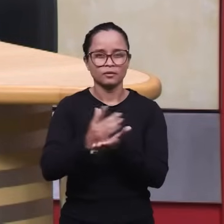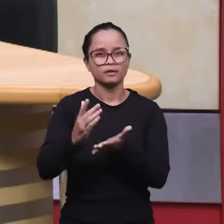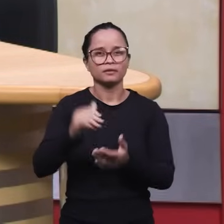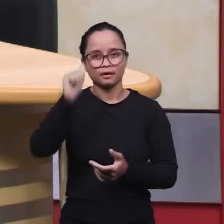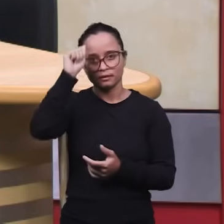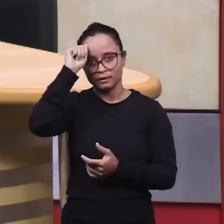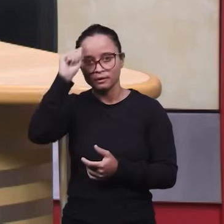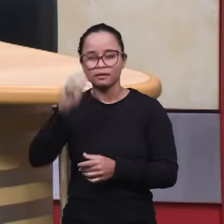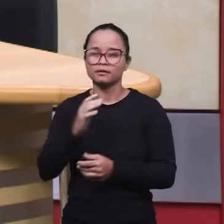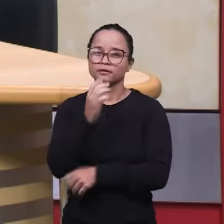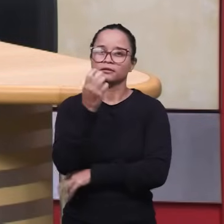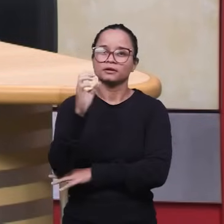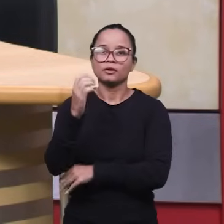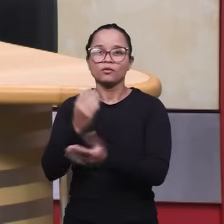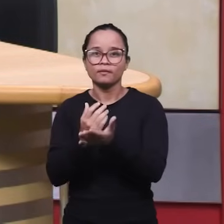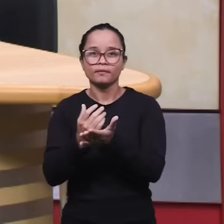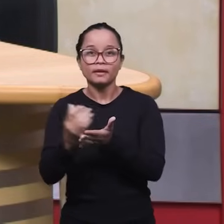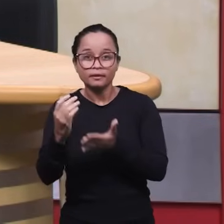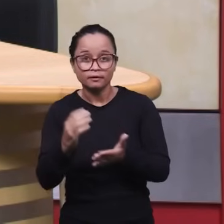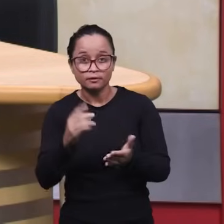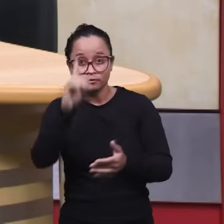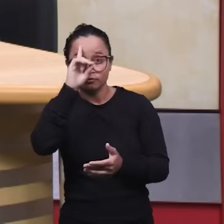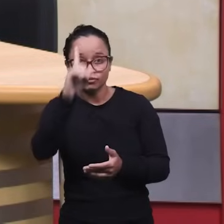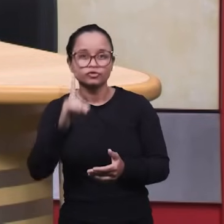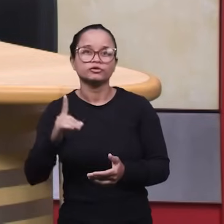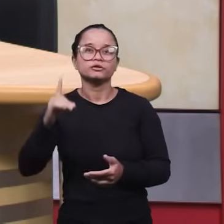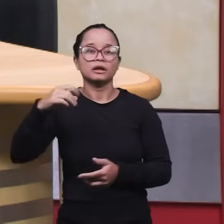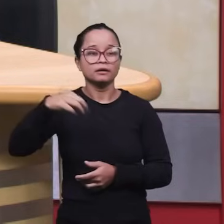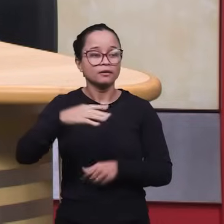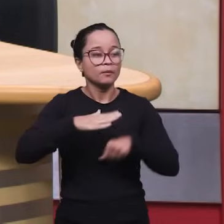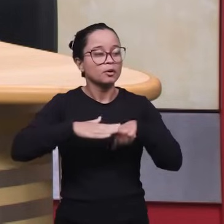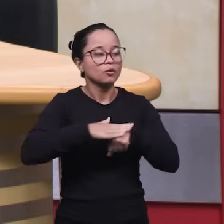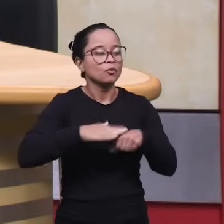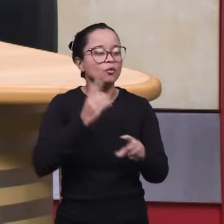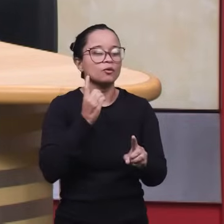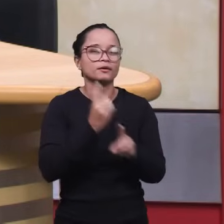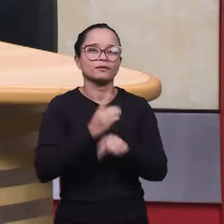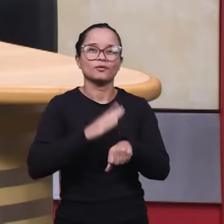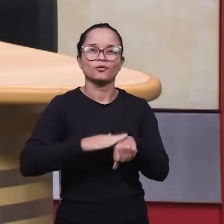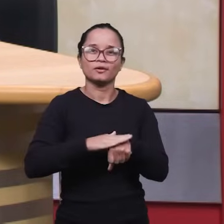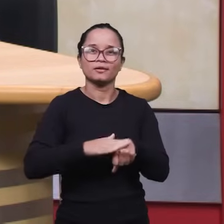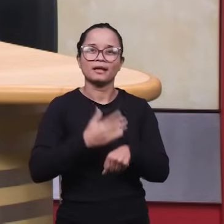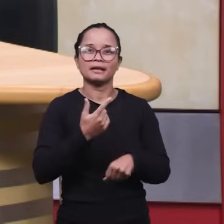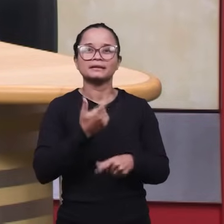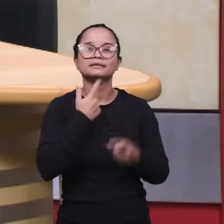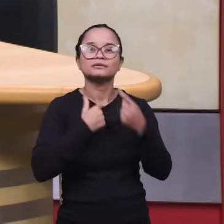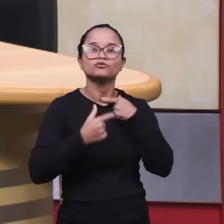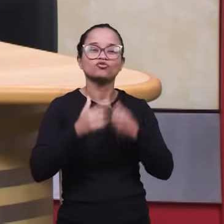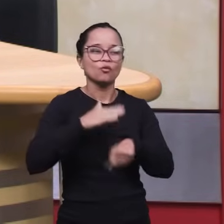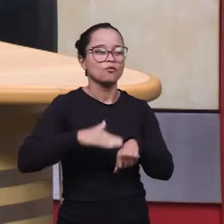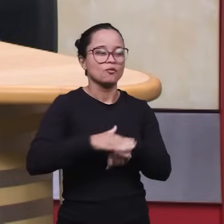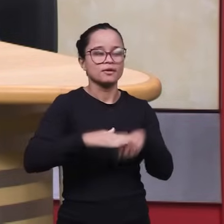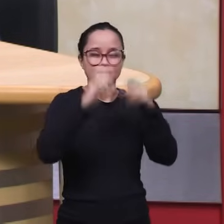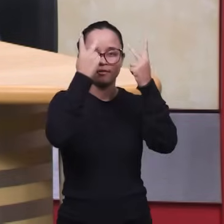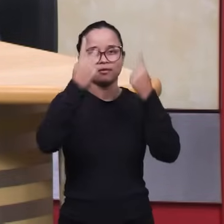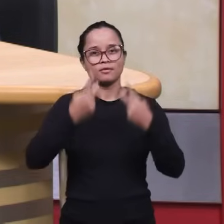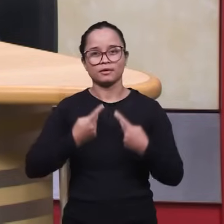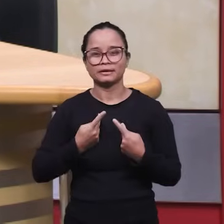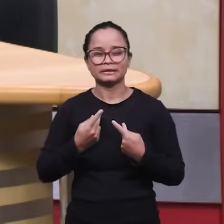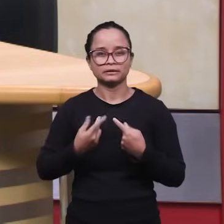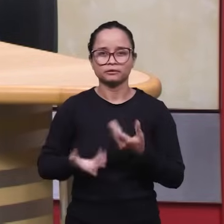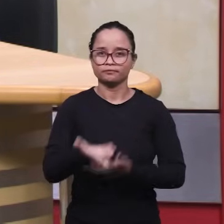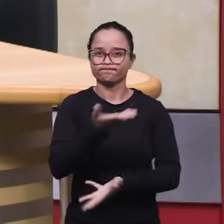descia na virada do dia, né, para encontrar, para conversar. Quer dizer, Deus sempre quis falar com o homem, Deus sempre